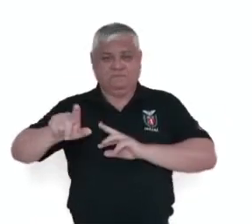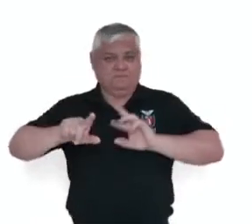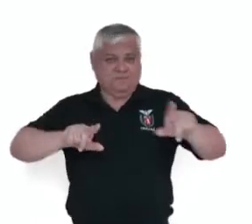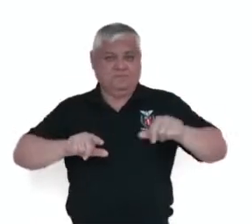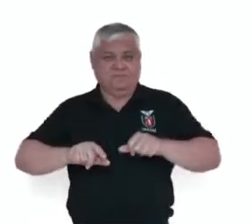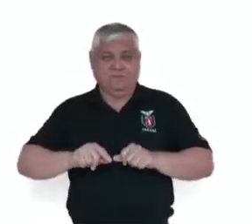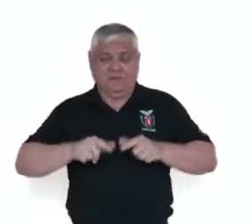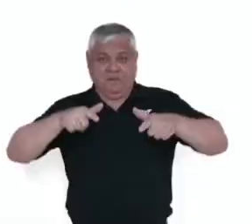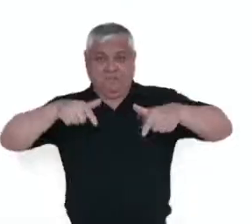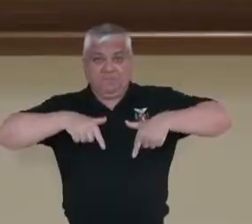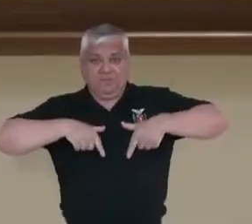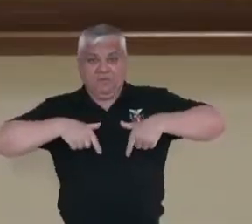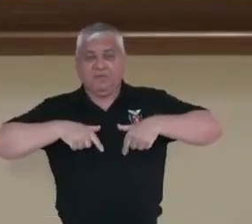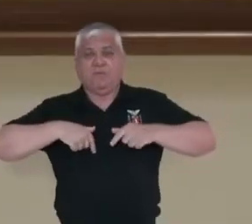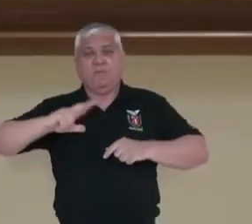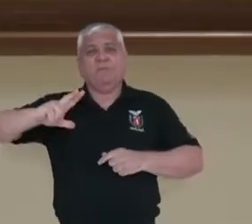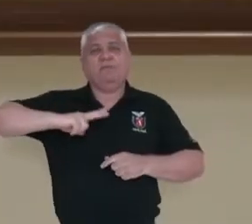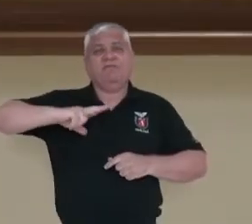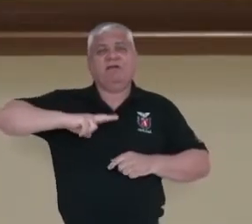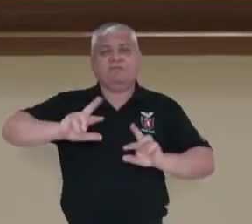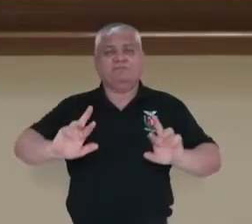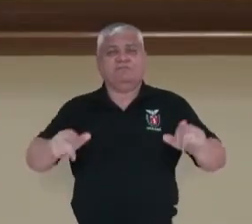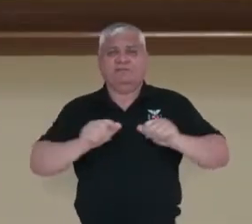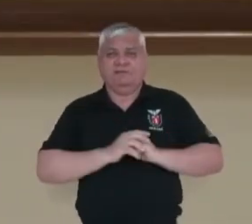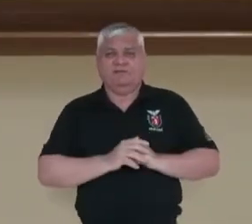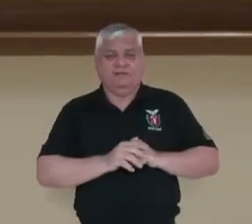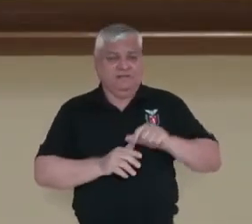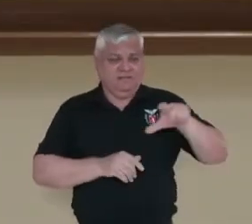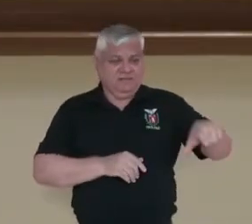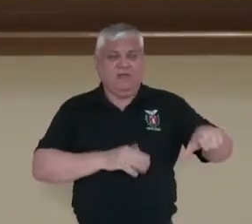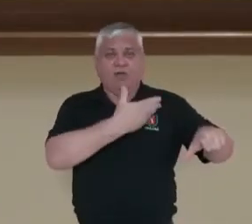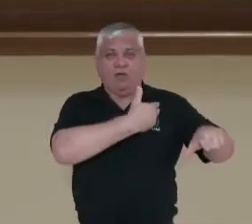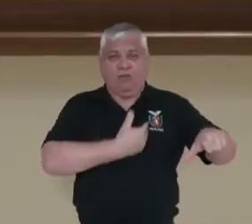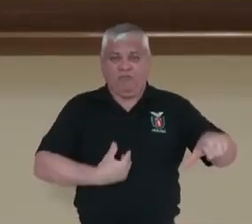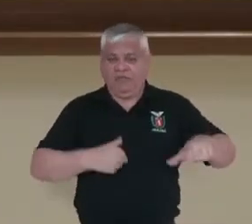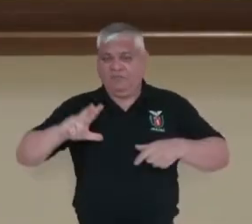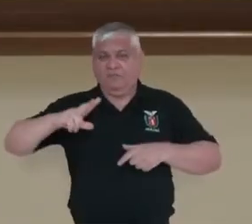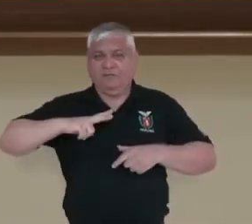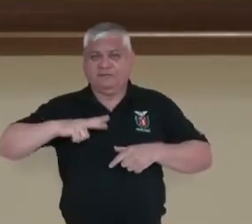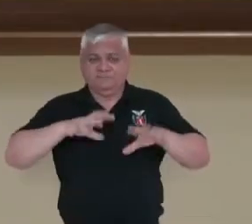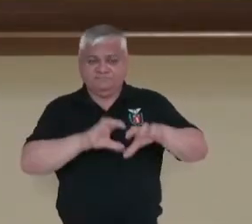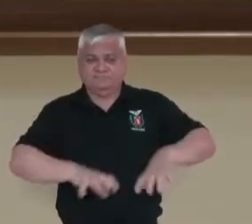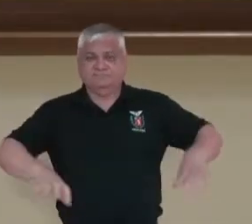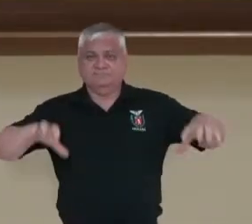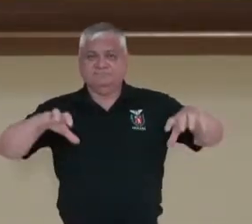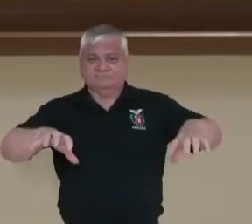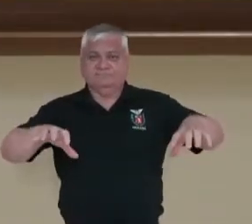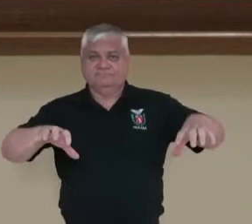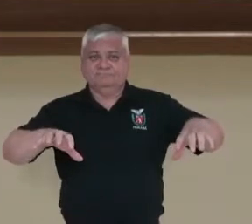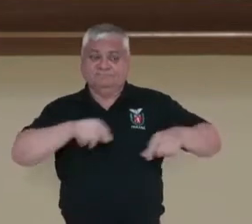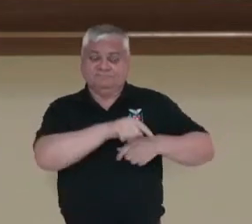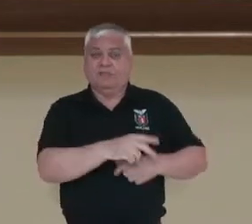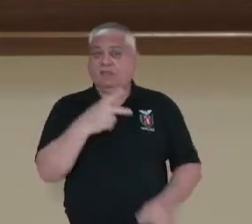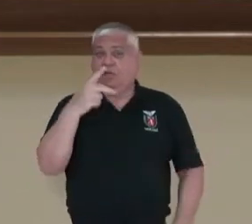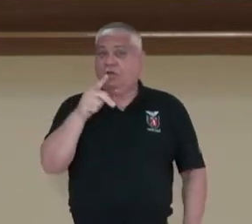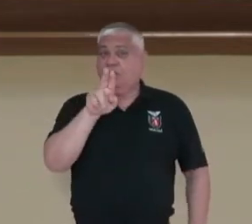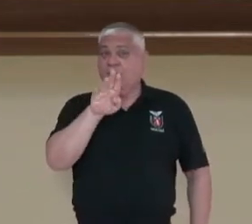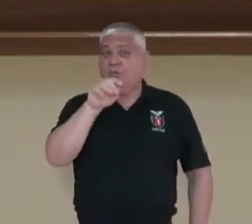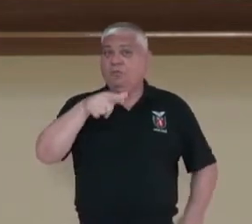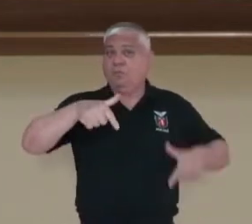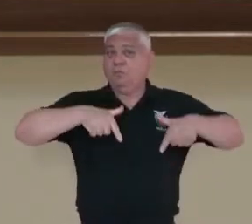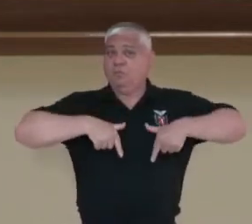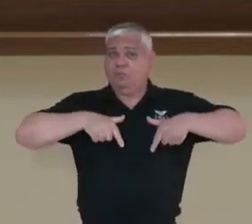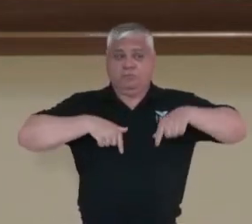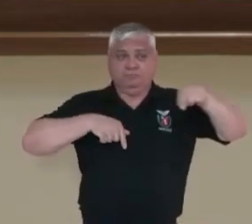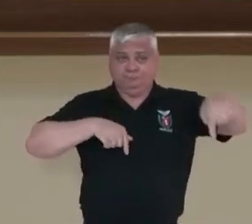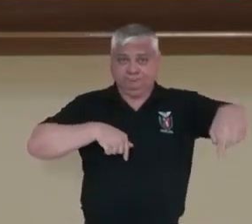privado. Então, no Brasil sempre se configurou muito, né, e misturou muito essa ideia de público e privado, e de patrimônio. Então, muita